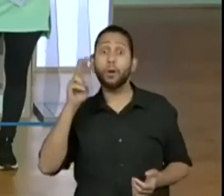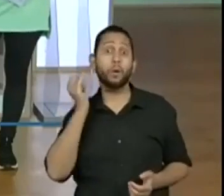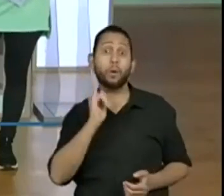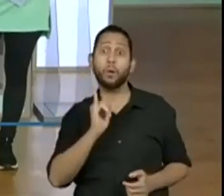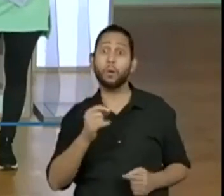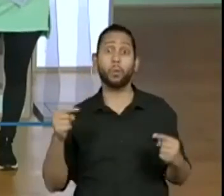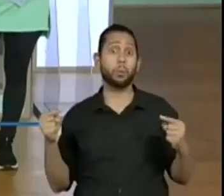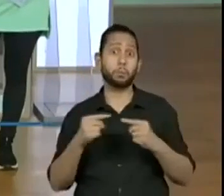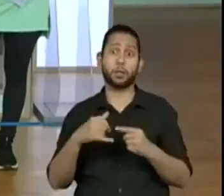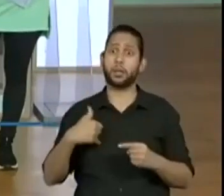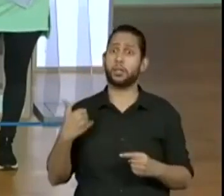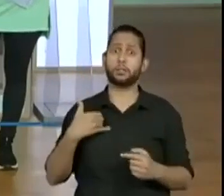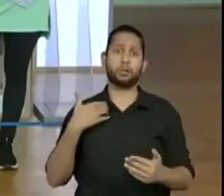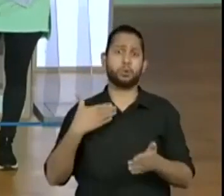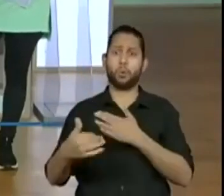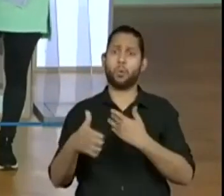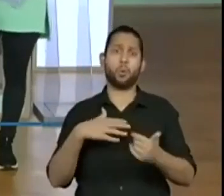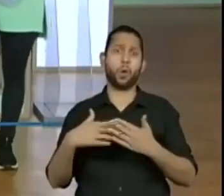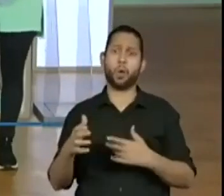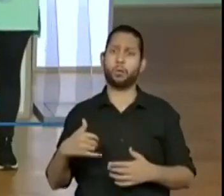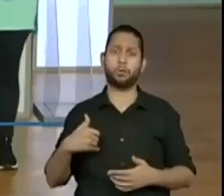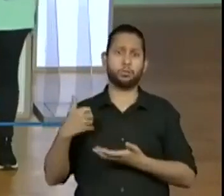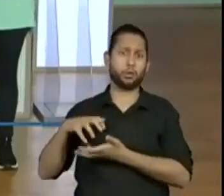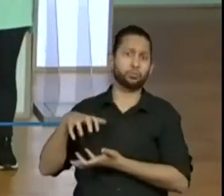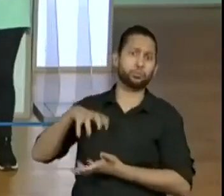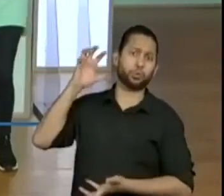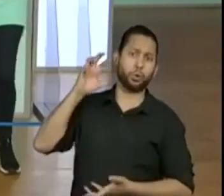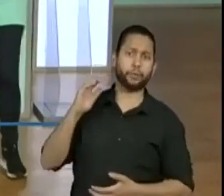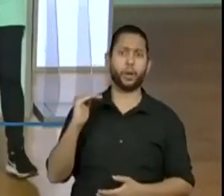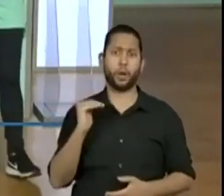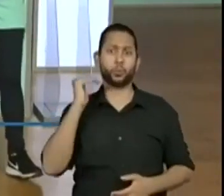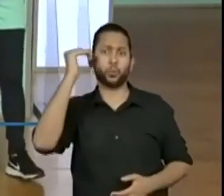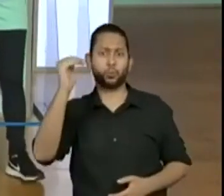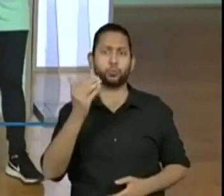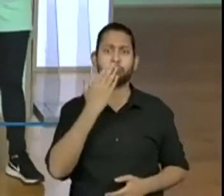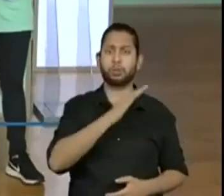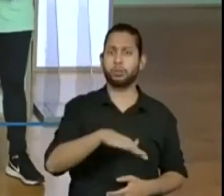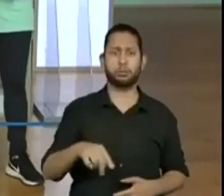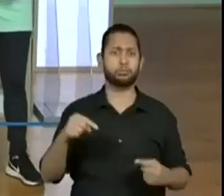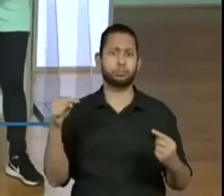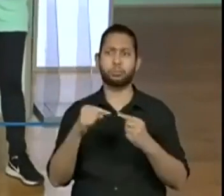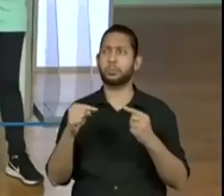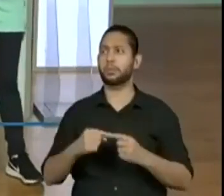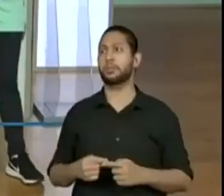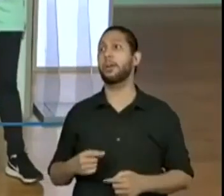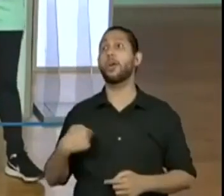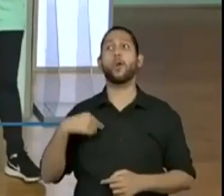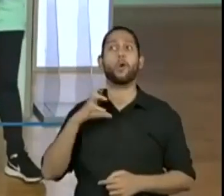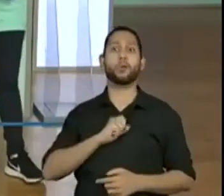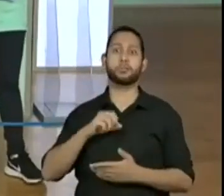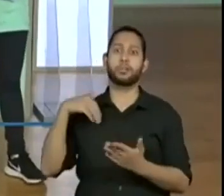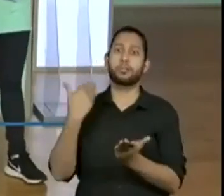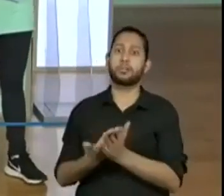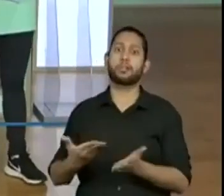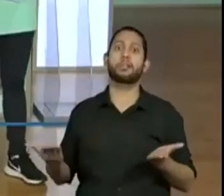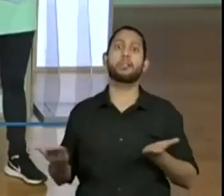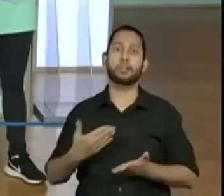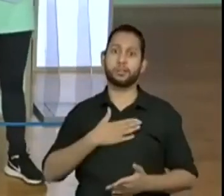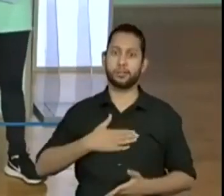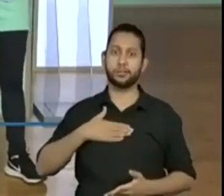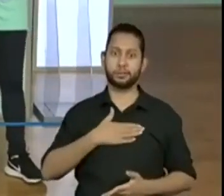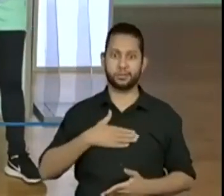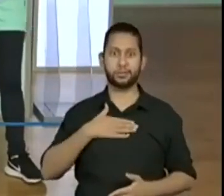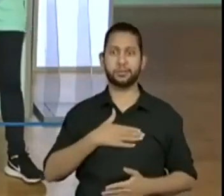idades. Adultos, idosos, crianças. Eu gosto até hoje, Pro. Eu também gosto muito